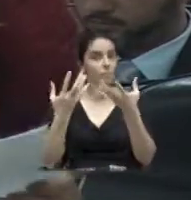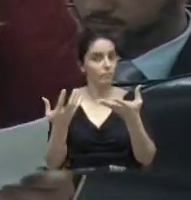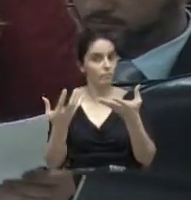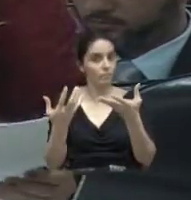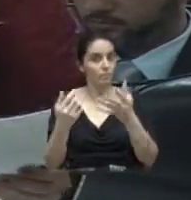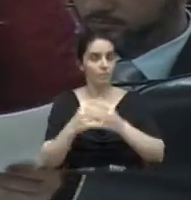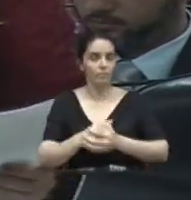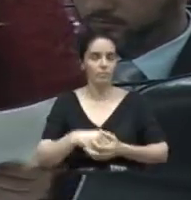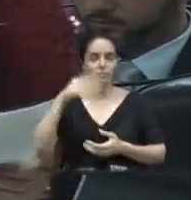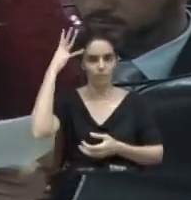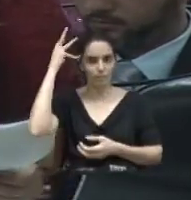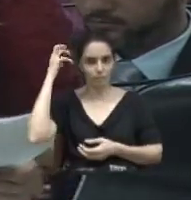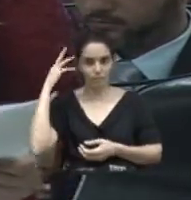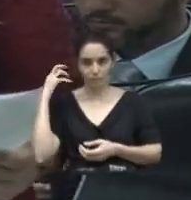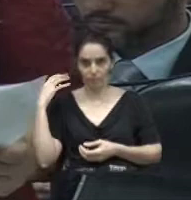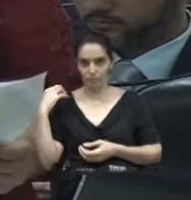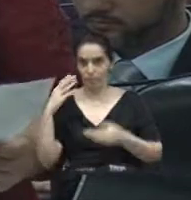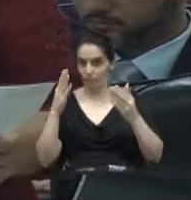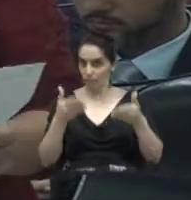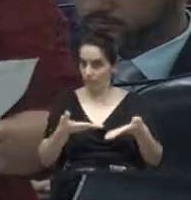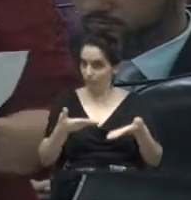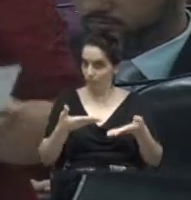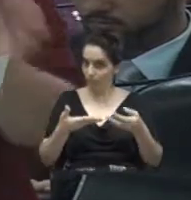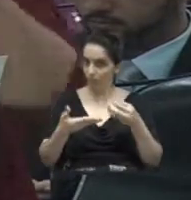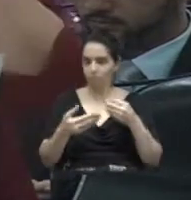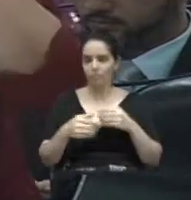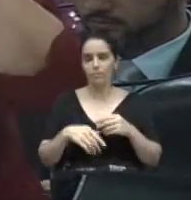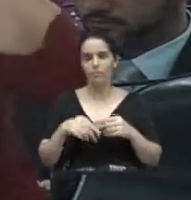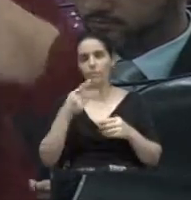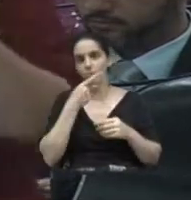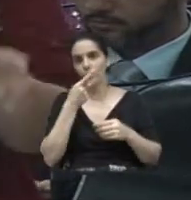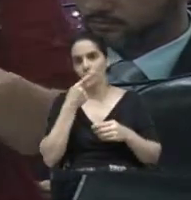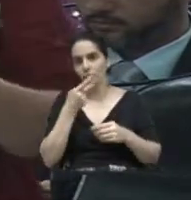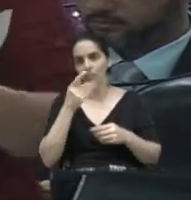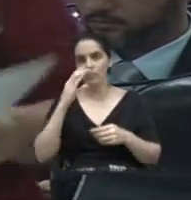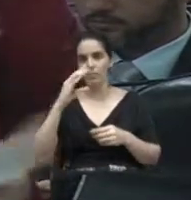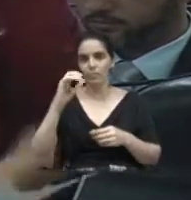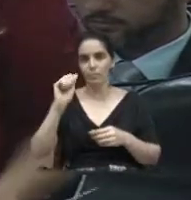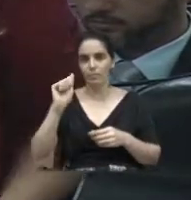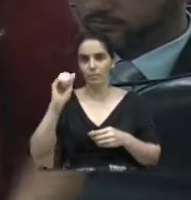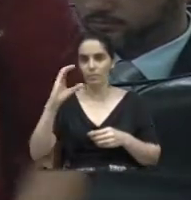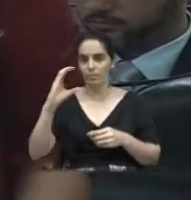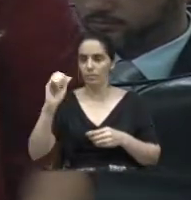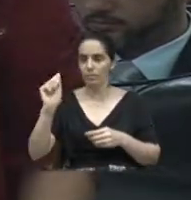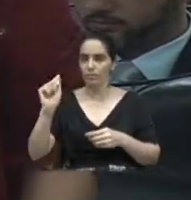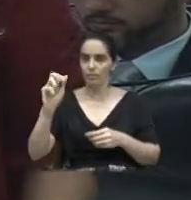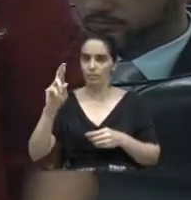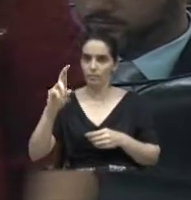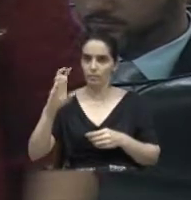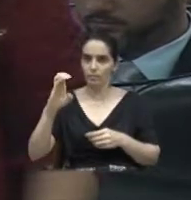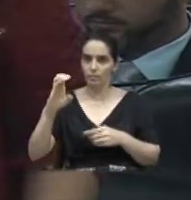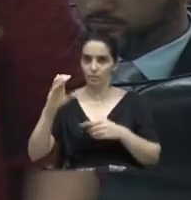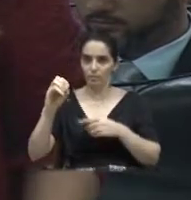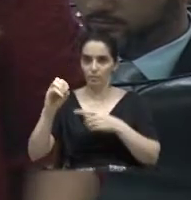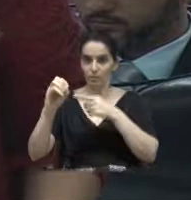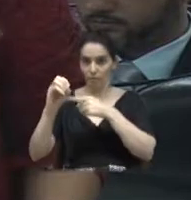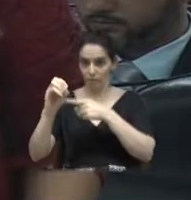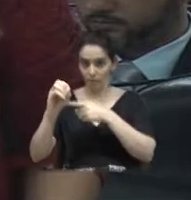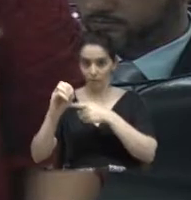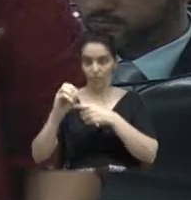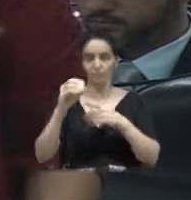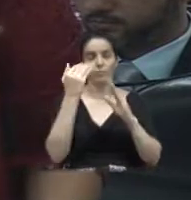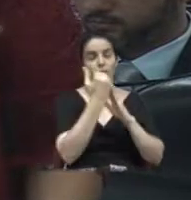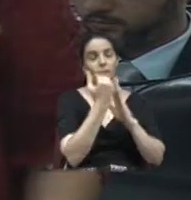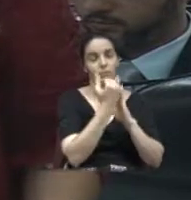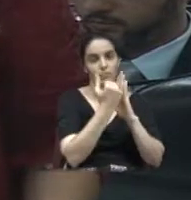meu requerimento agora, ele vem na questão do cacareco, que já foi discutido aqui, inclusive eu também já